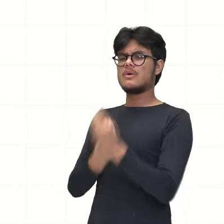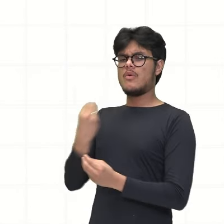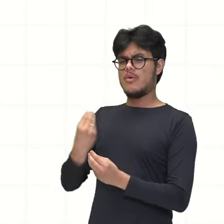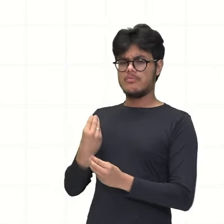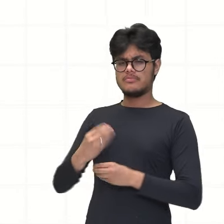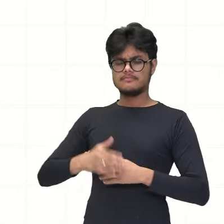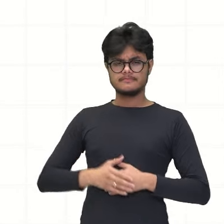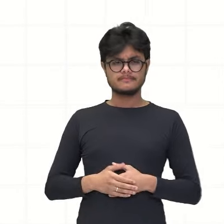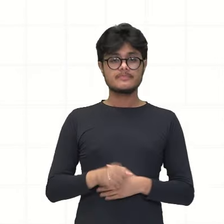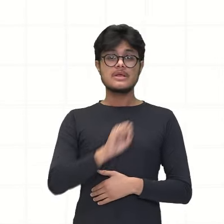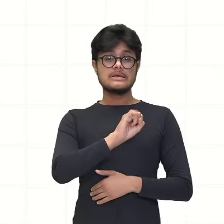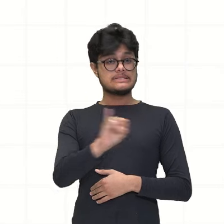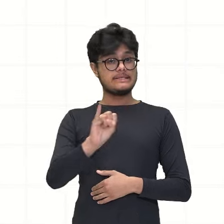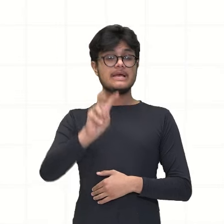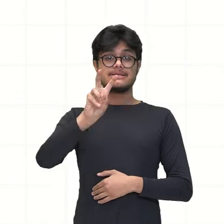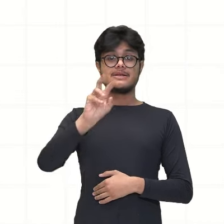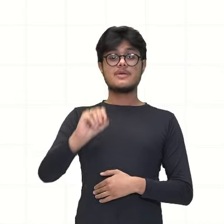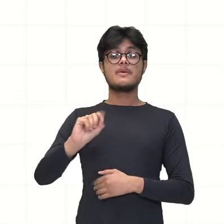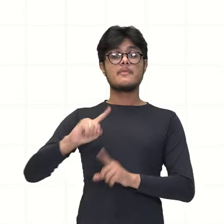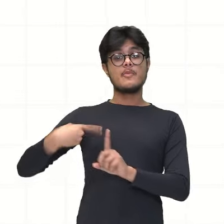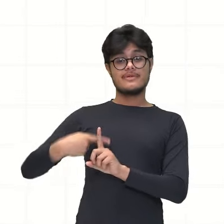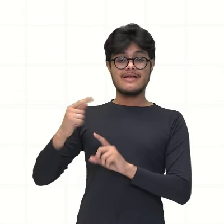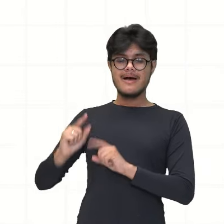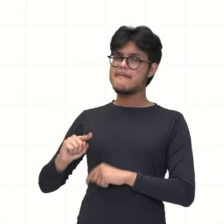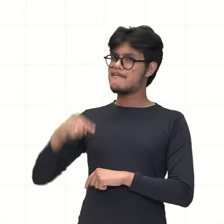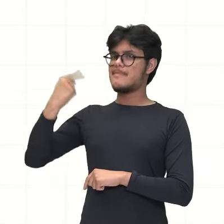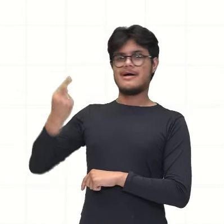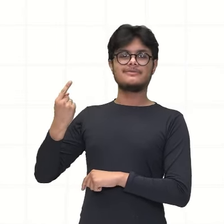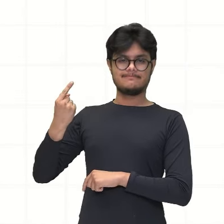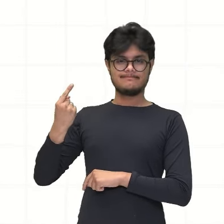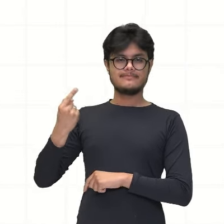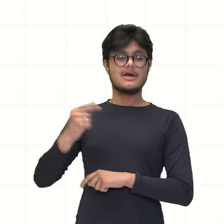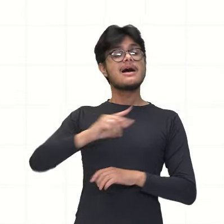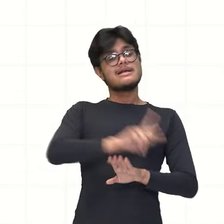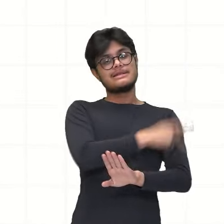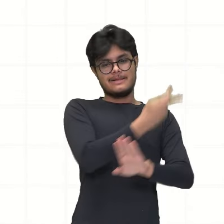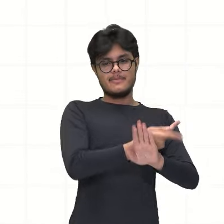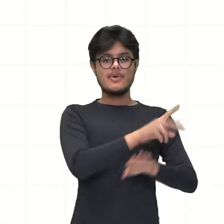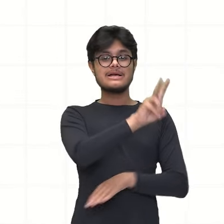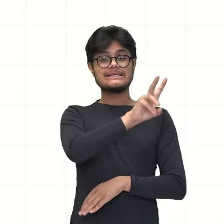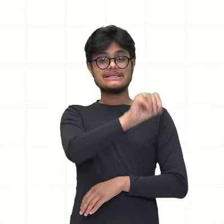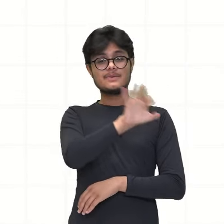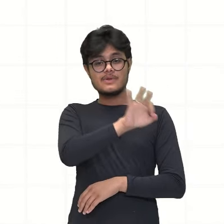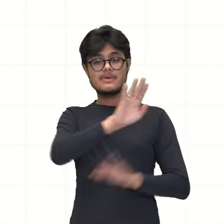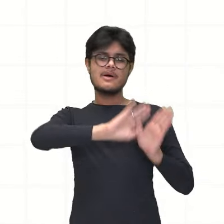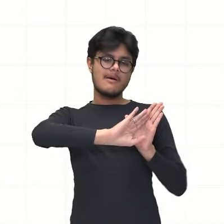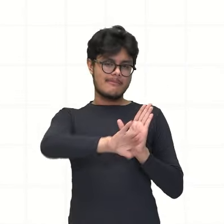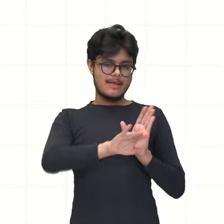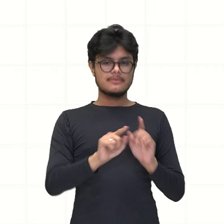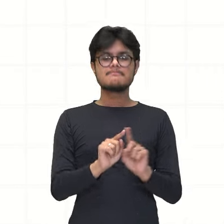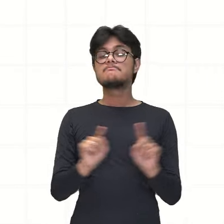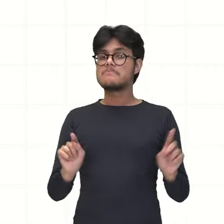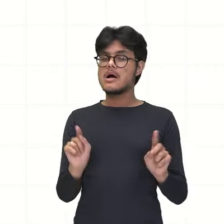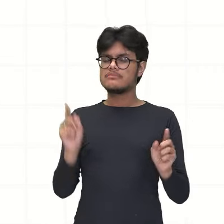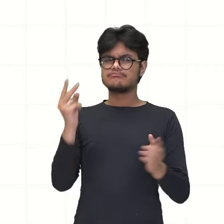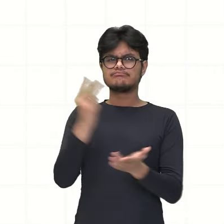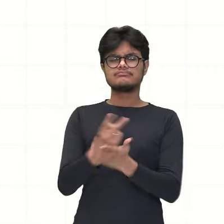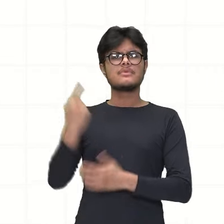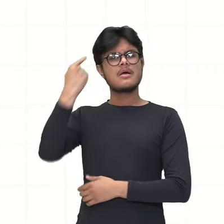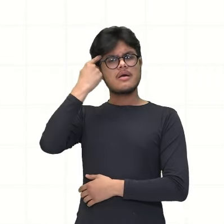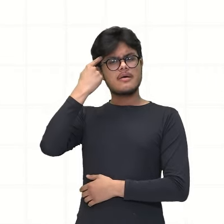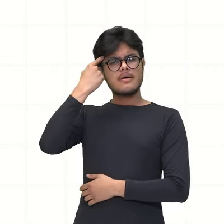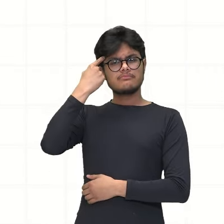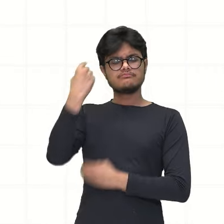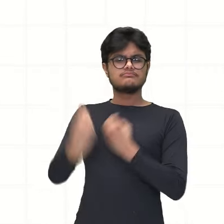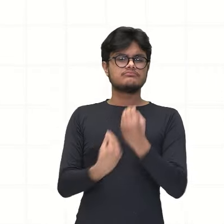vendedor aumentar 50% e depois tirar 50%. Só que toda vez que eu penso em calcular